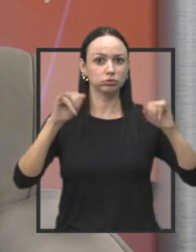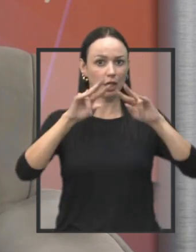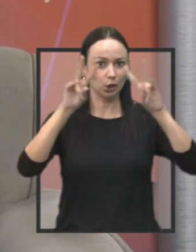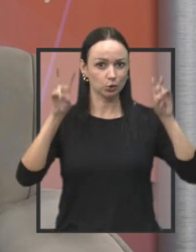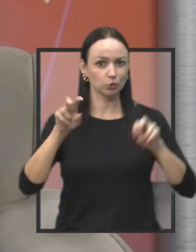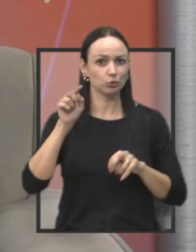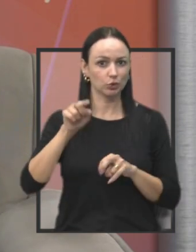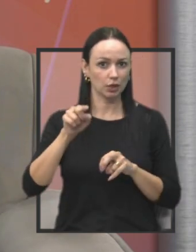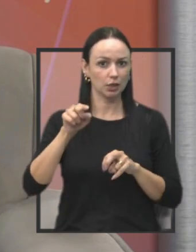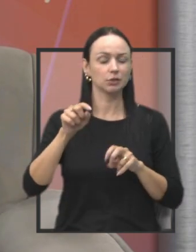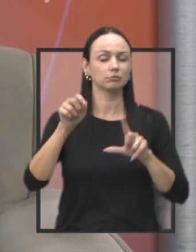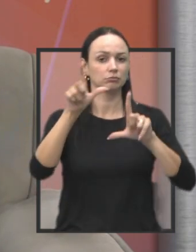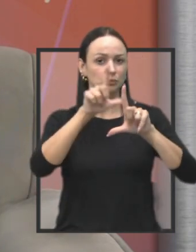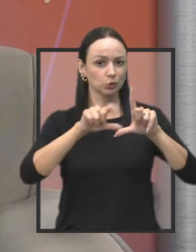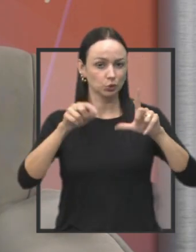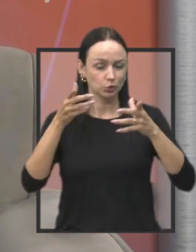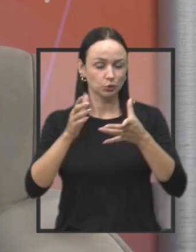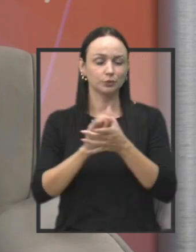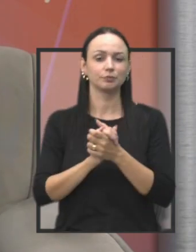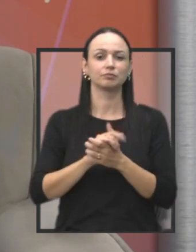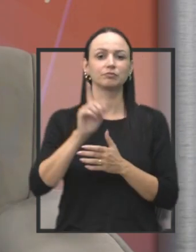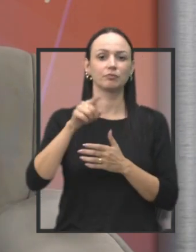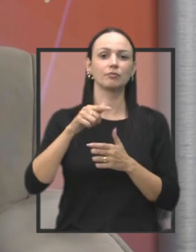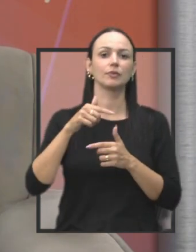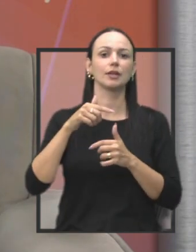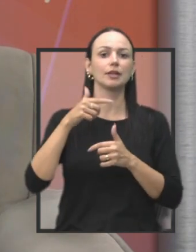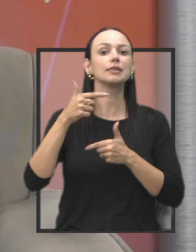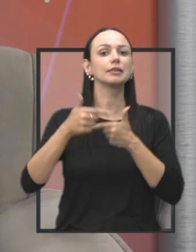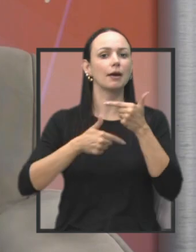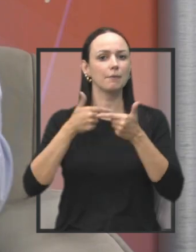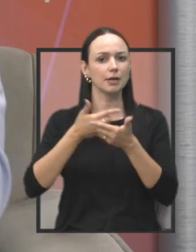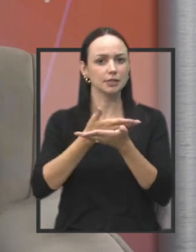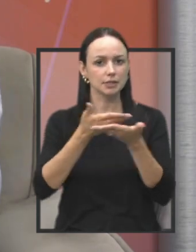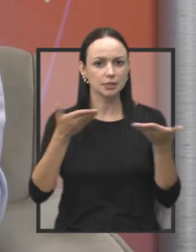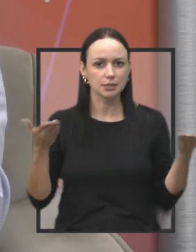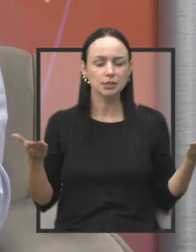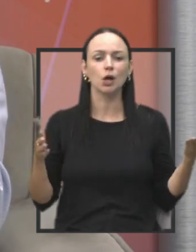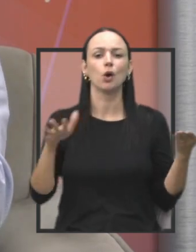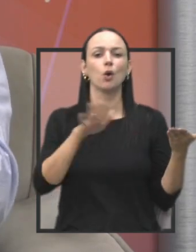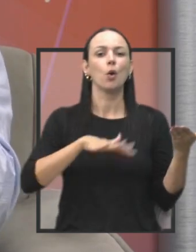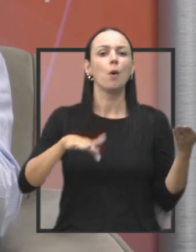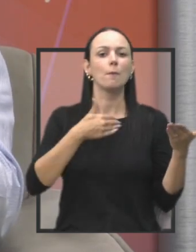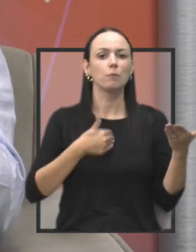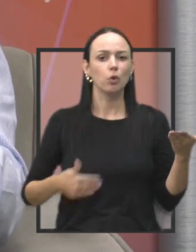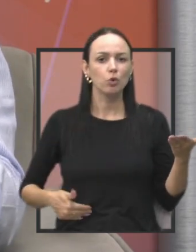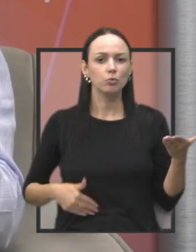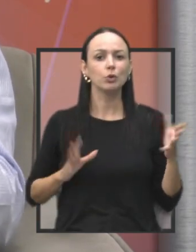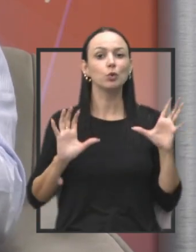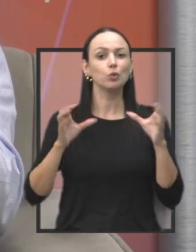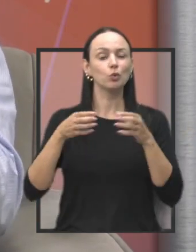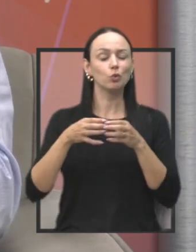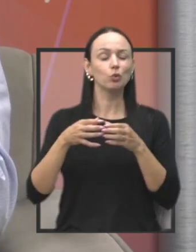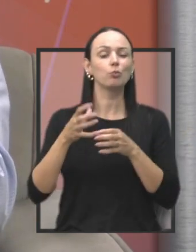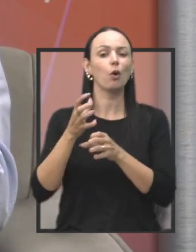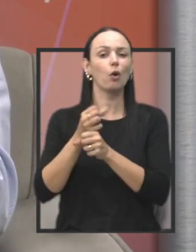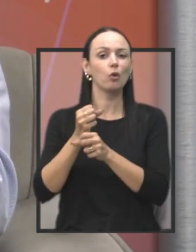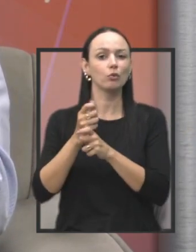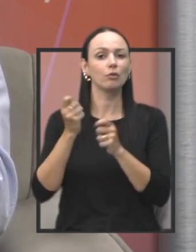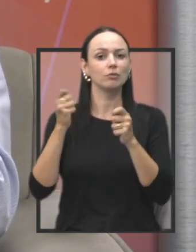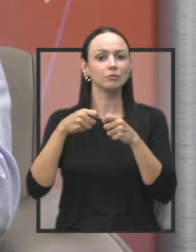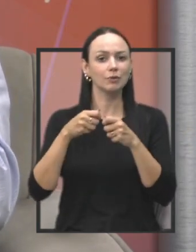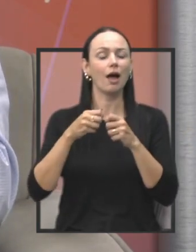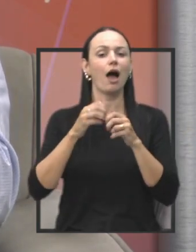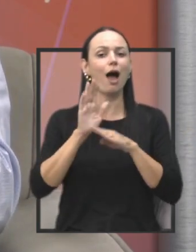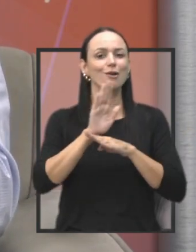Olha, essa é uma prestação de serviço e é uma utilidade pública que a classe contábil pode prestar para a cidade